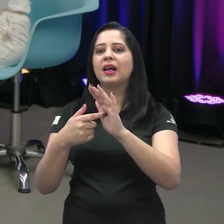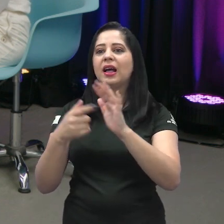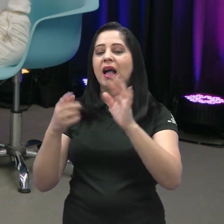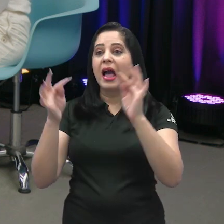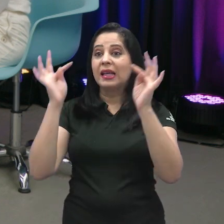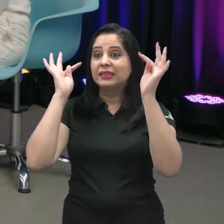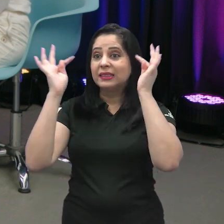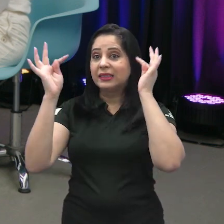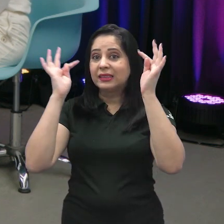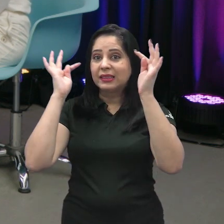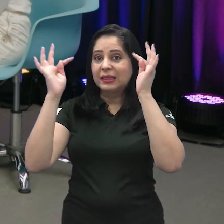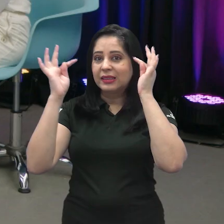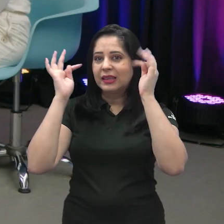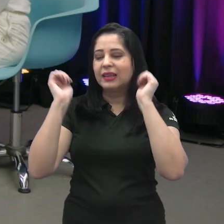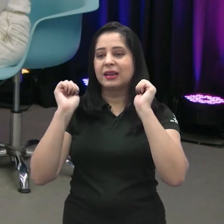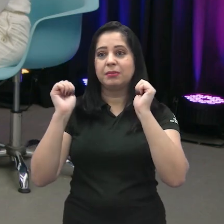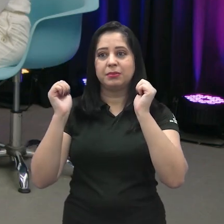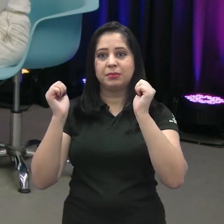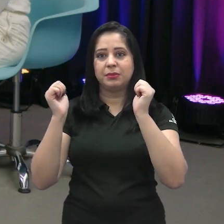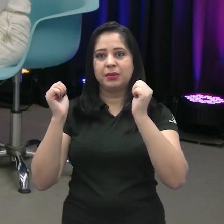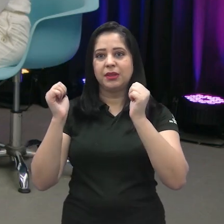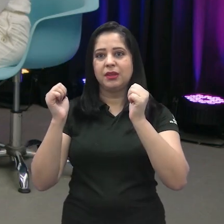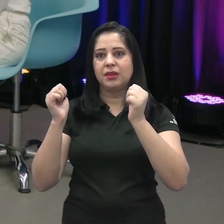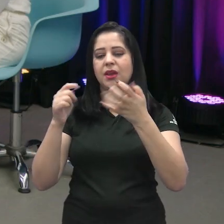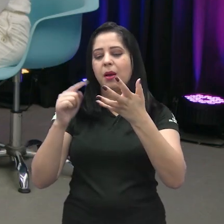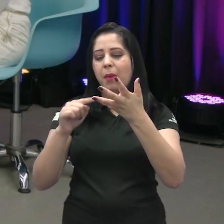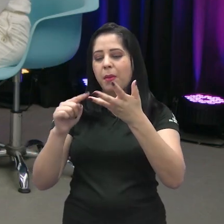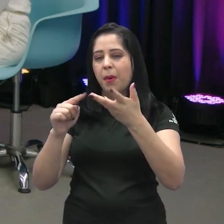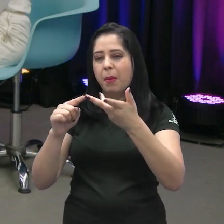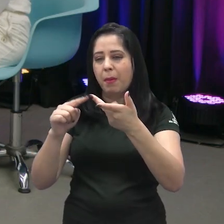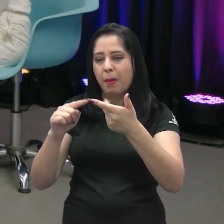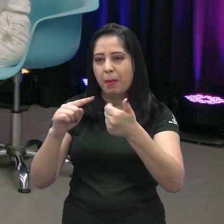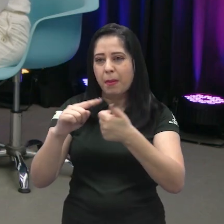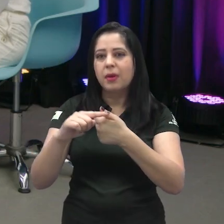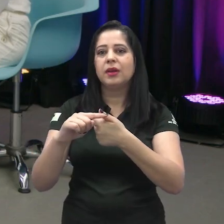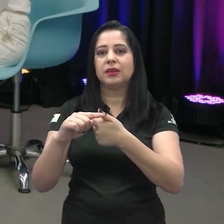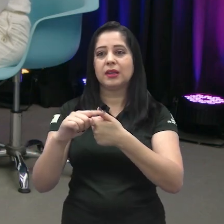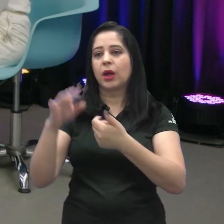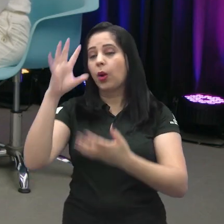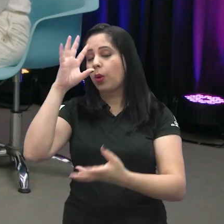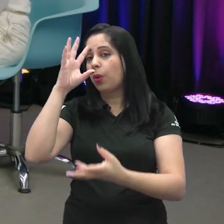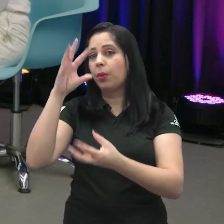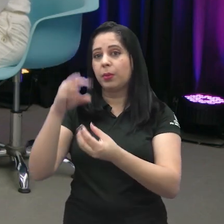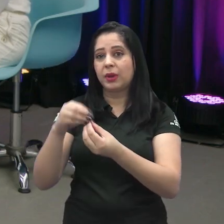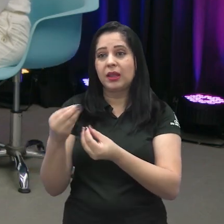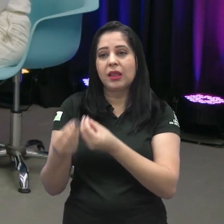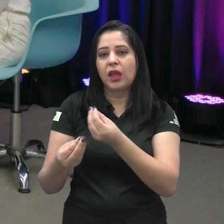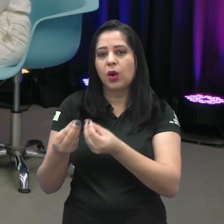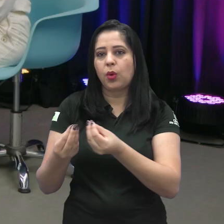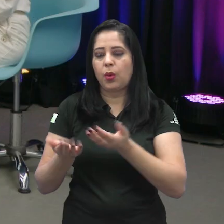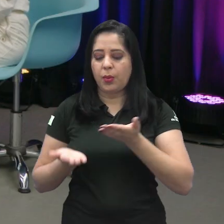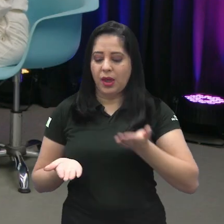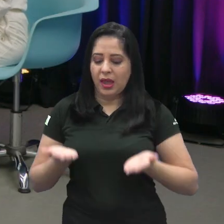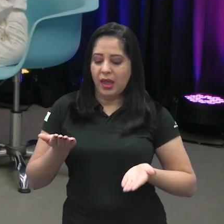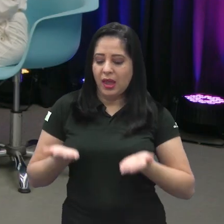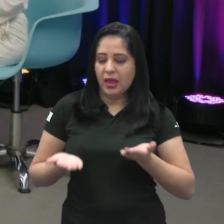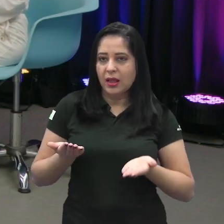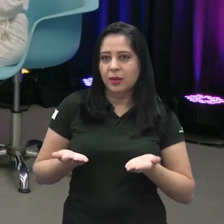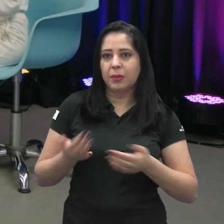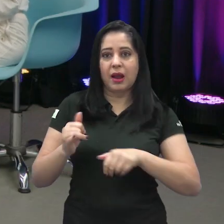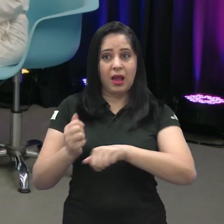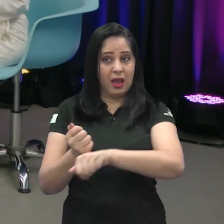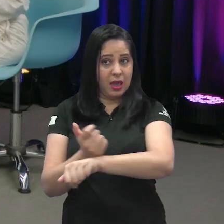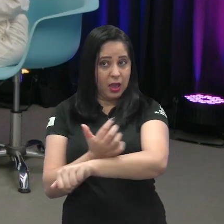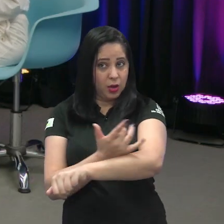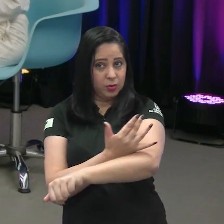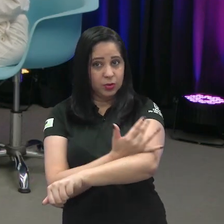para que elas possam entender como que a gente pode, através das terapias integrativas, né, equilibrar as